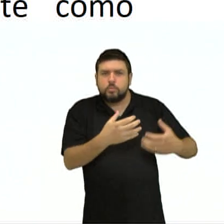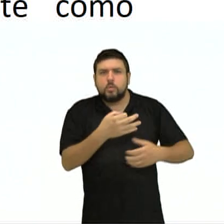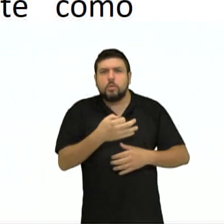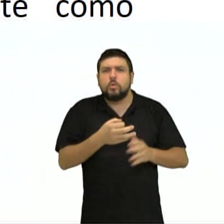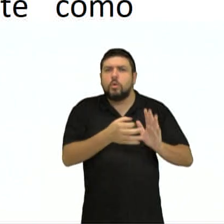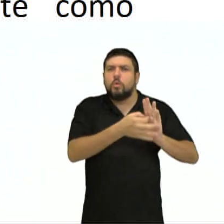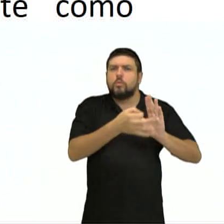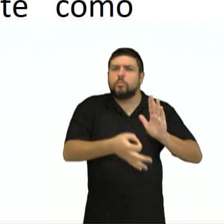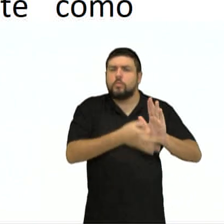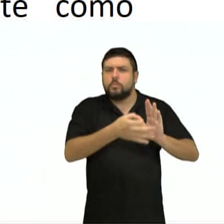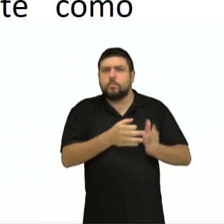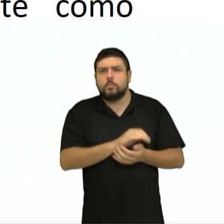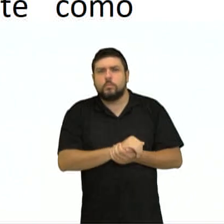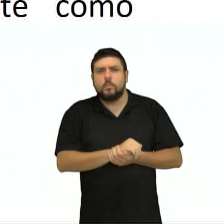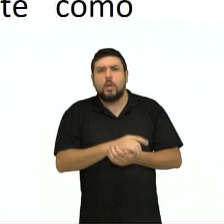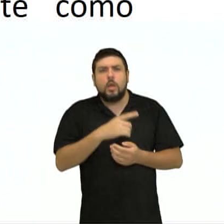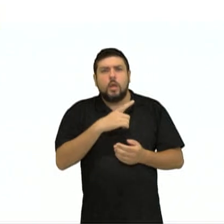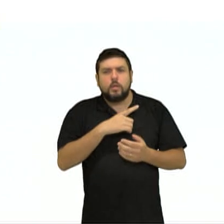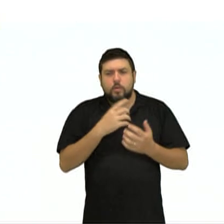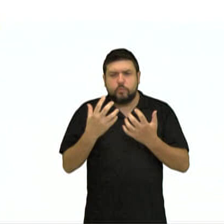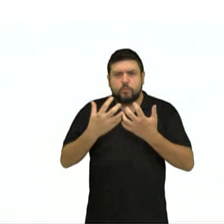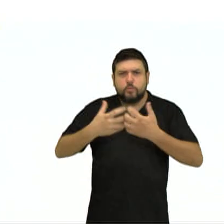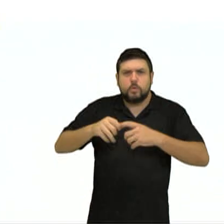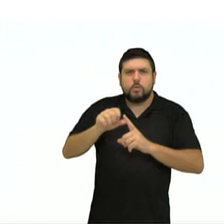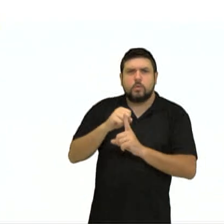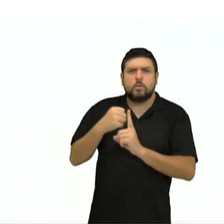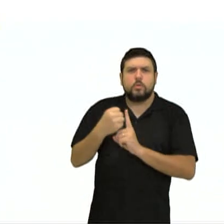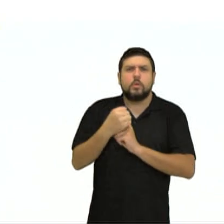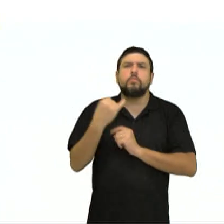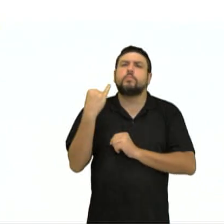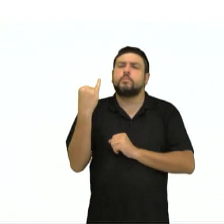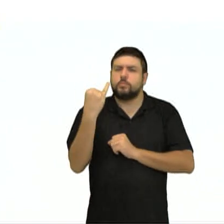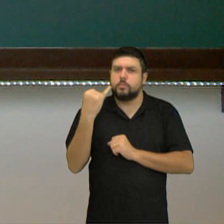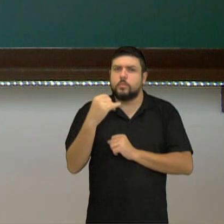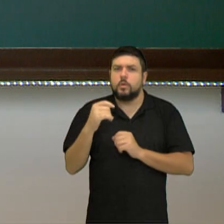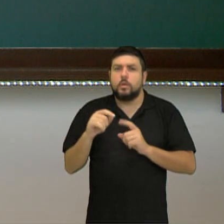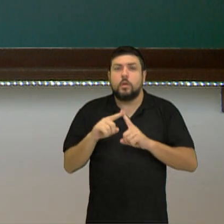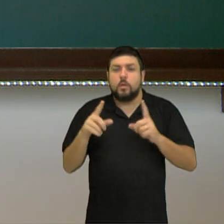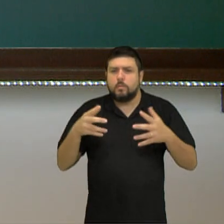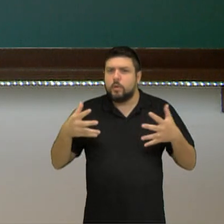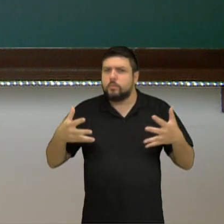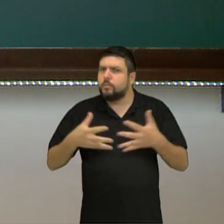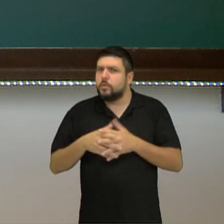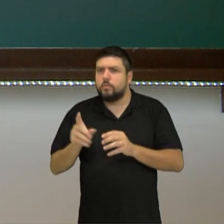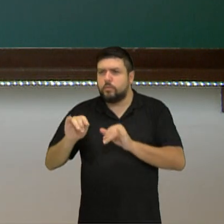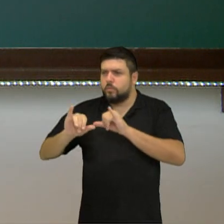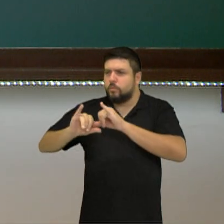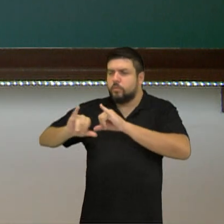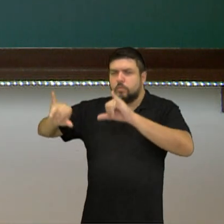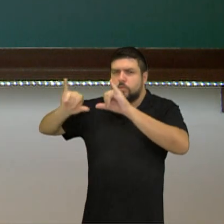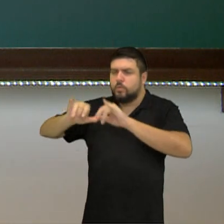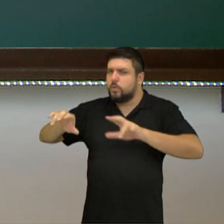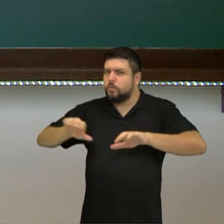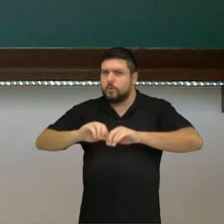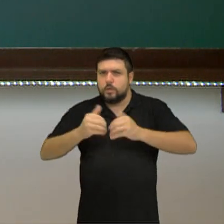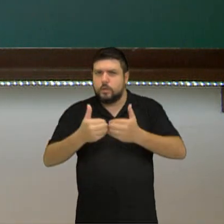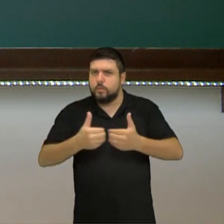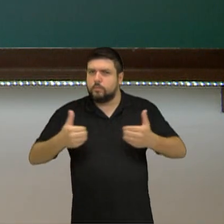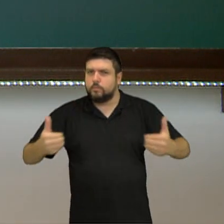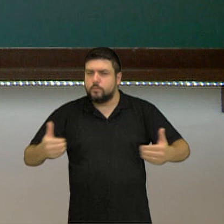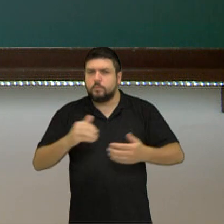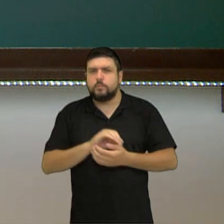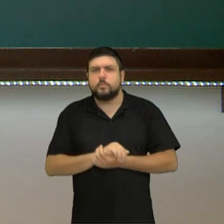social importante e não deve ser confundida com notícia ou artigos de opinião. Então, as